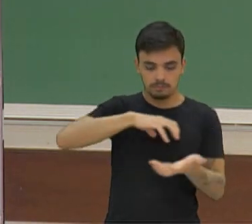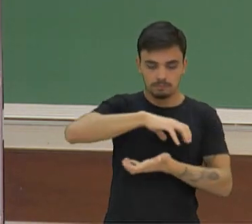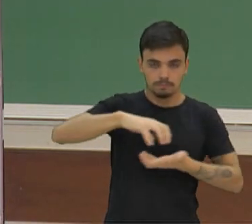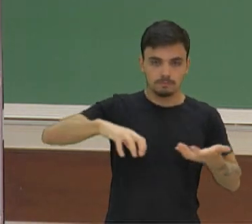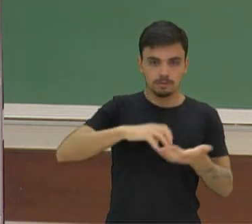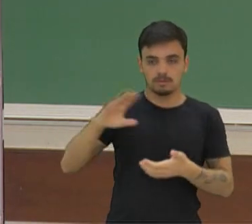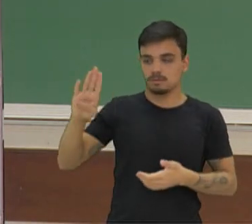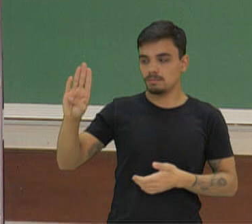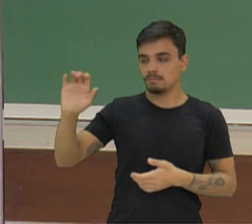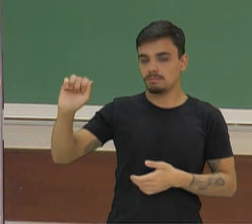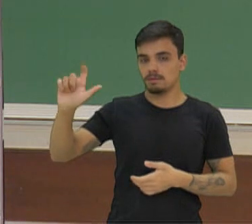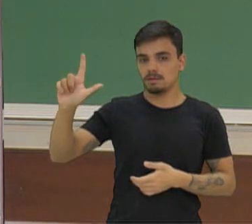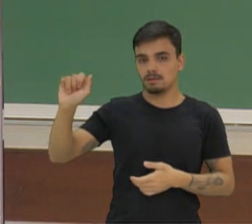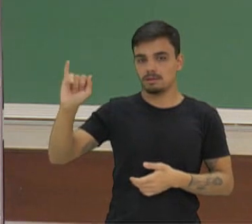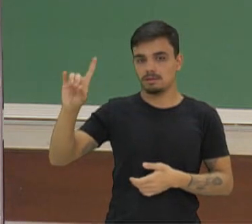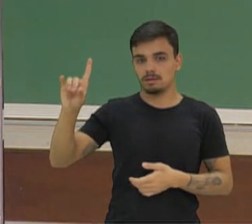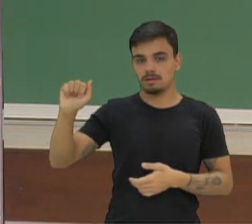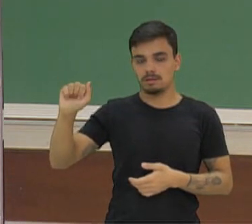Balaiada,